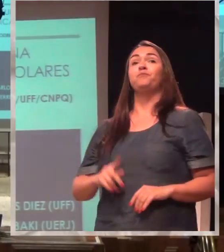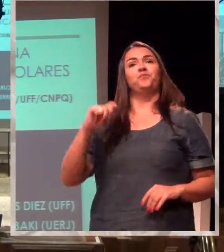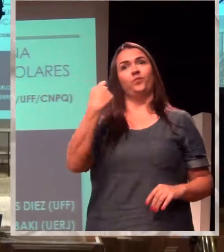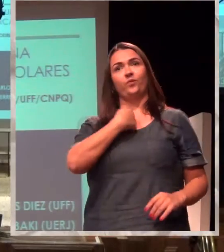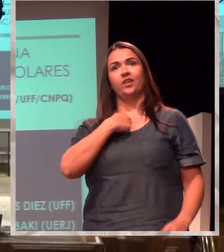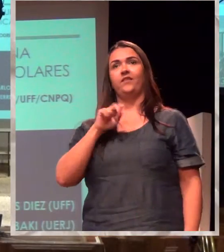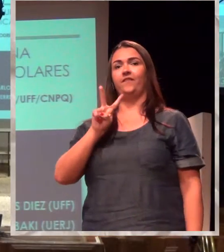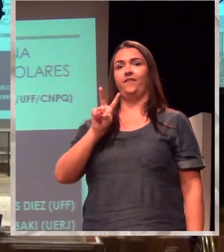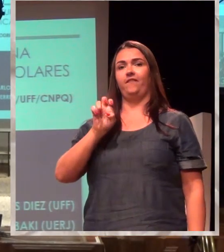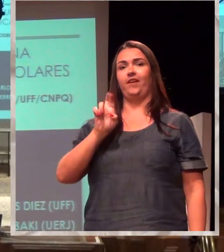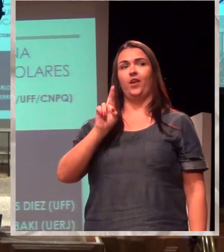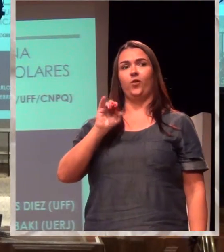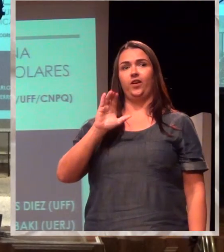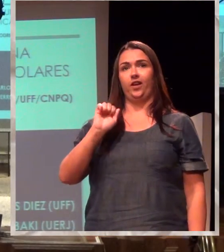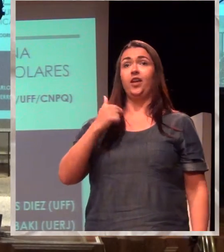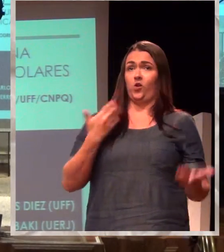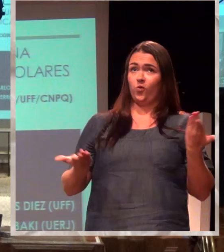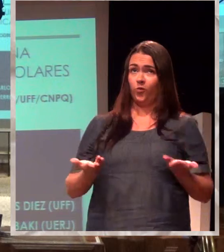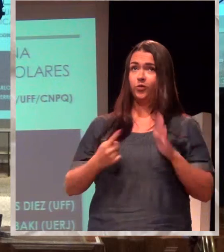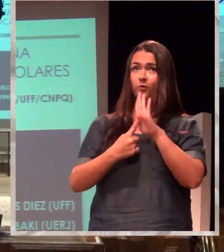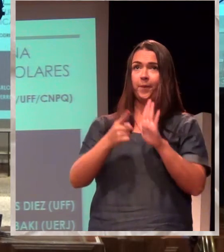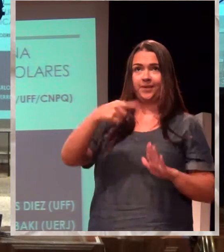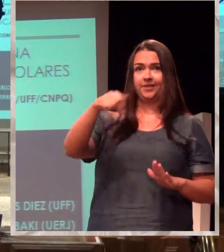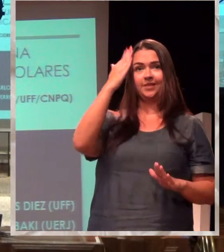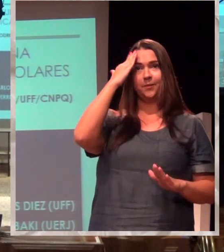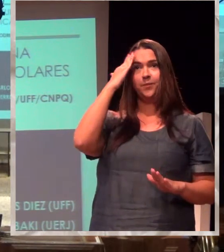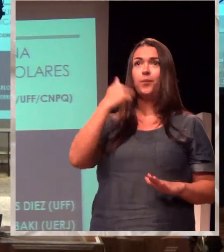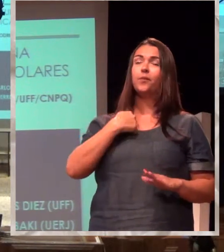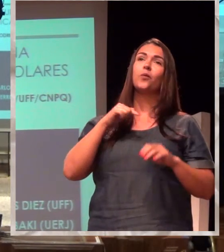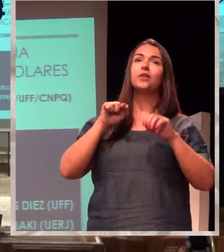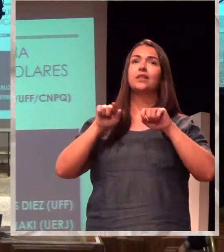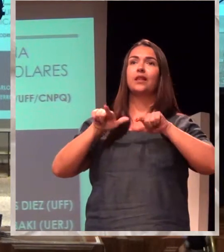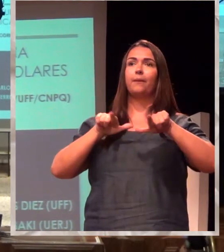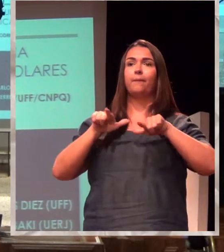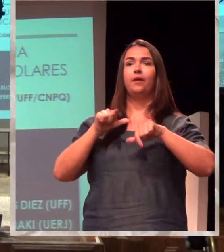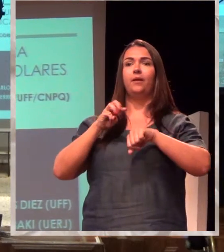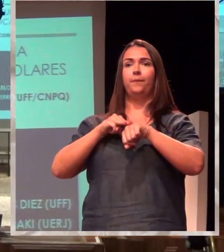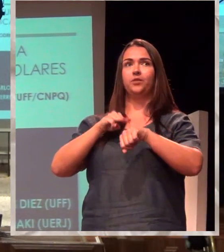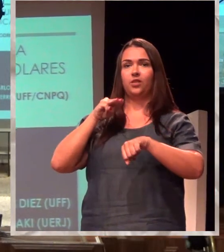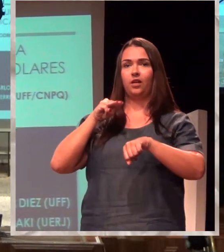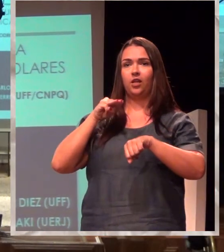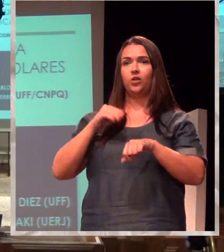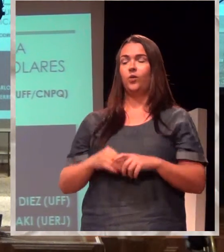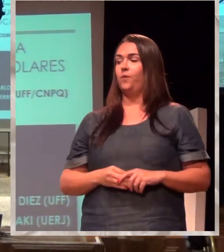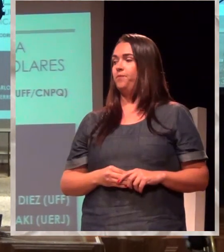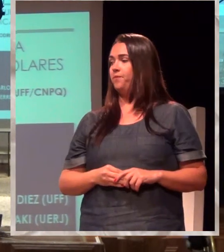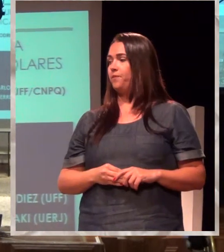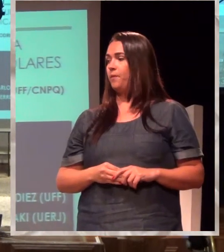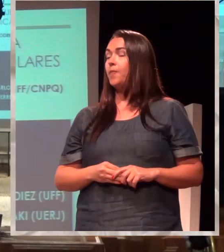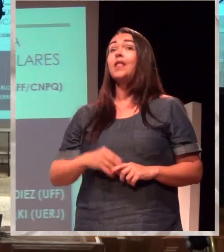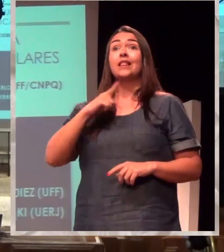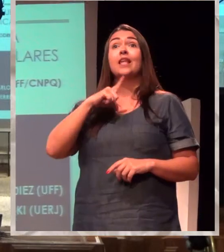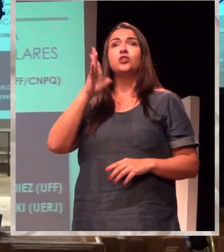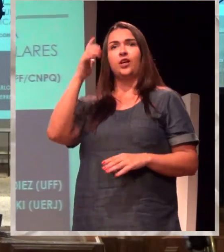Então, eu sou a Verônica, eu vou apresentar para vocês assim, o meu trabalho de mestrado, que chegou a